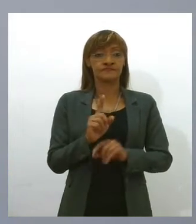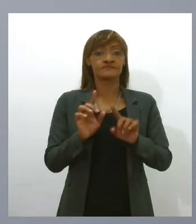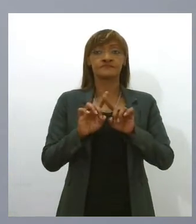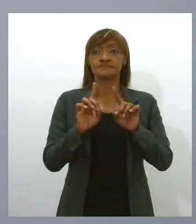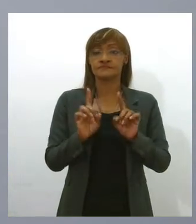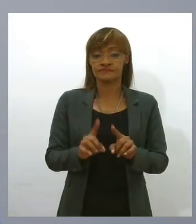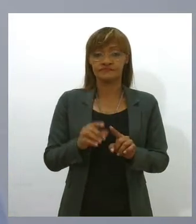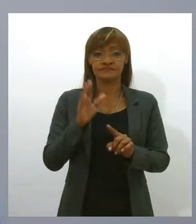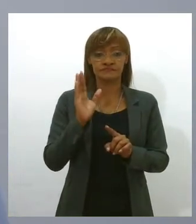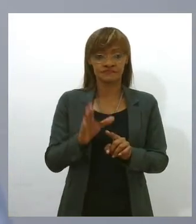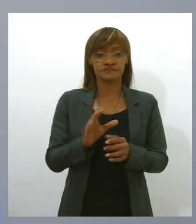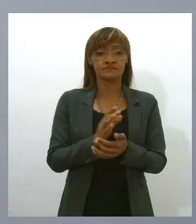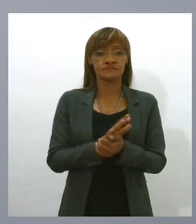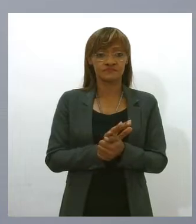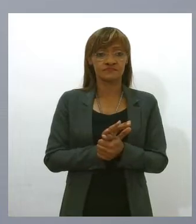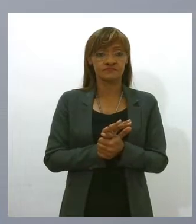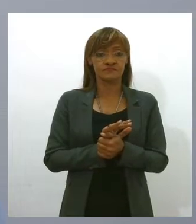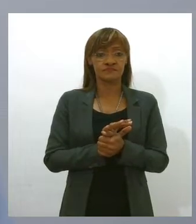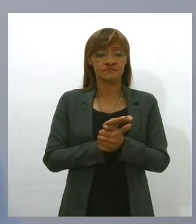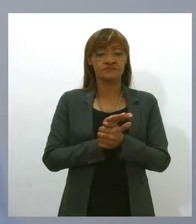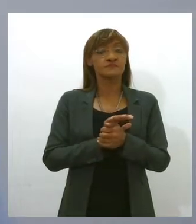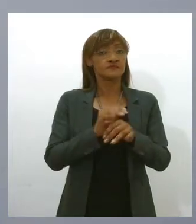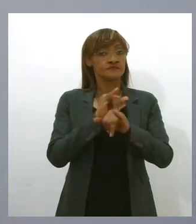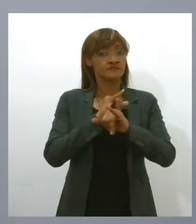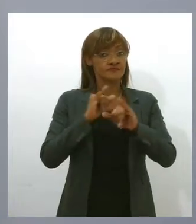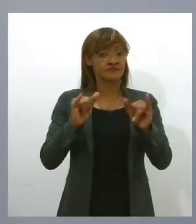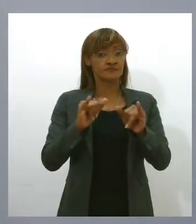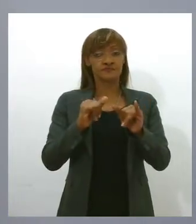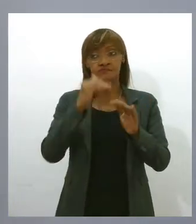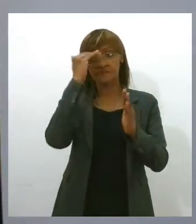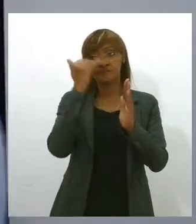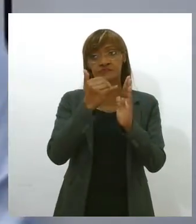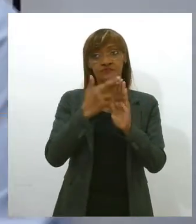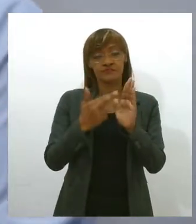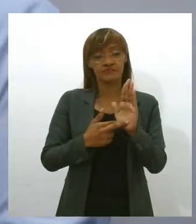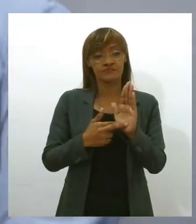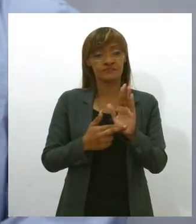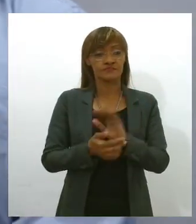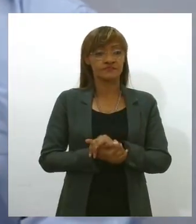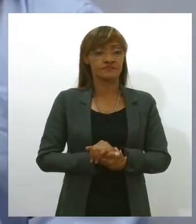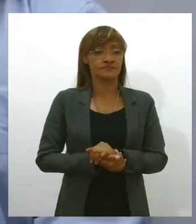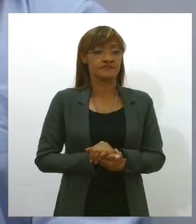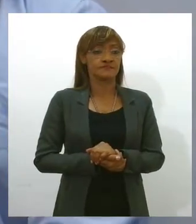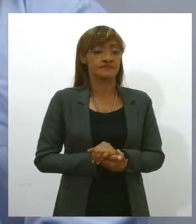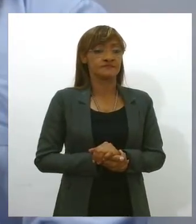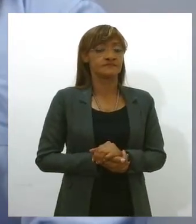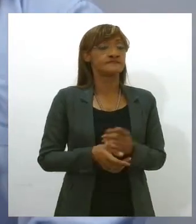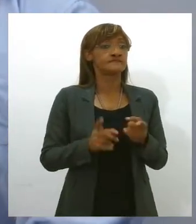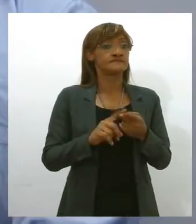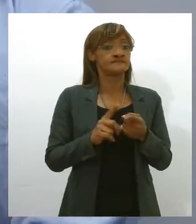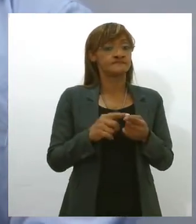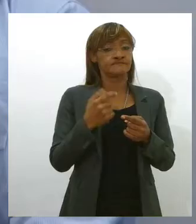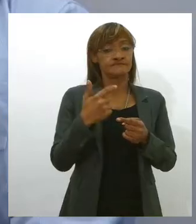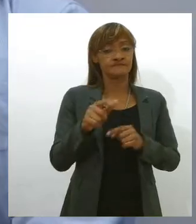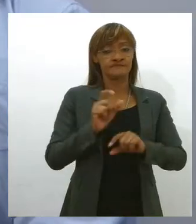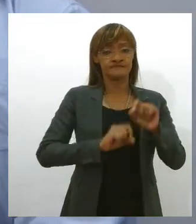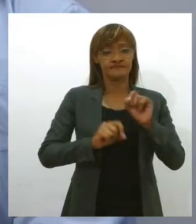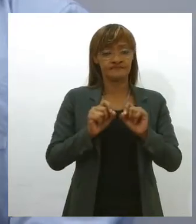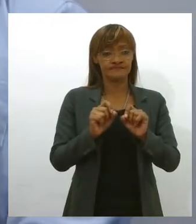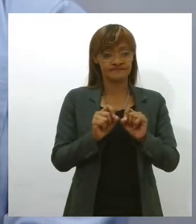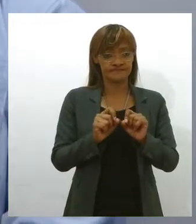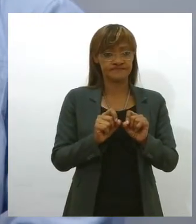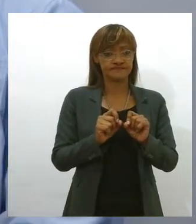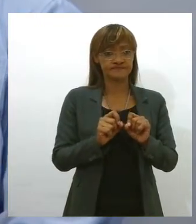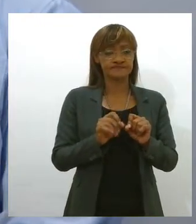tributação fazendária Então a gente tem que cumprir essa Norma e um um outro dado legal é que essas informações